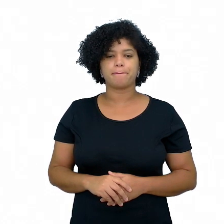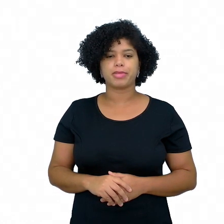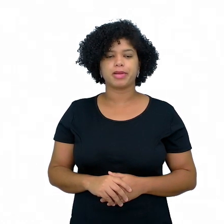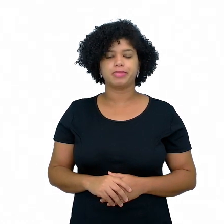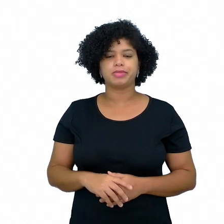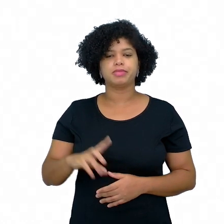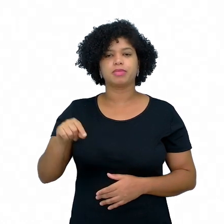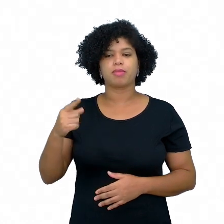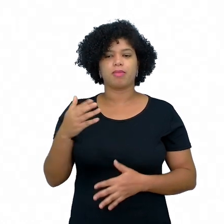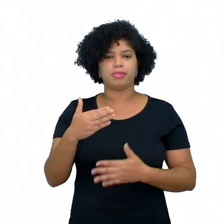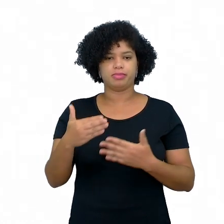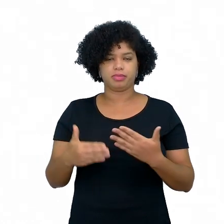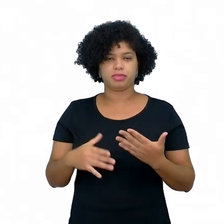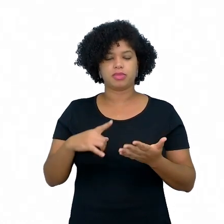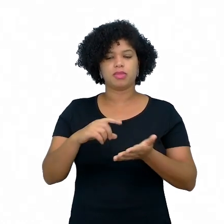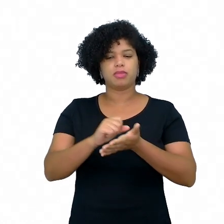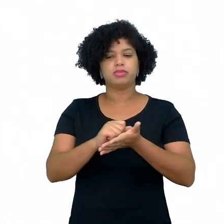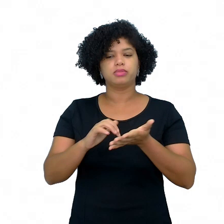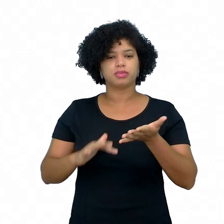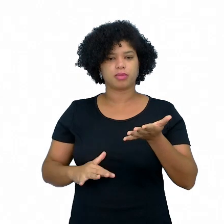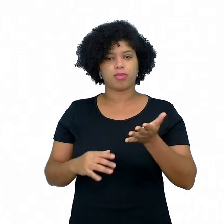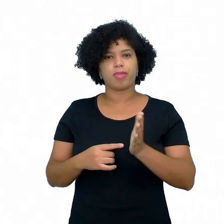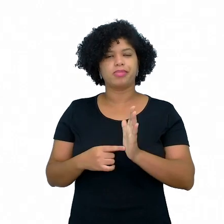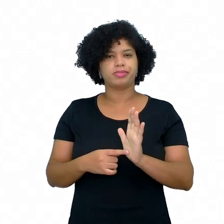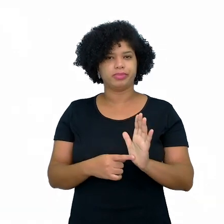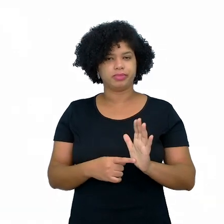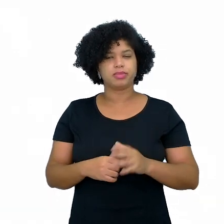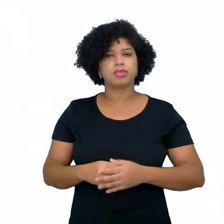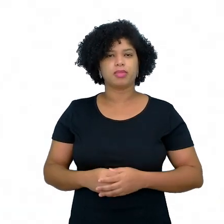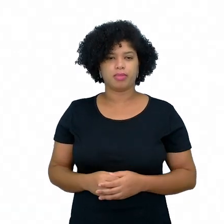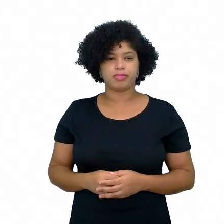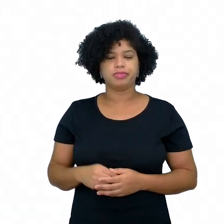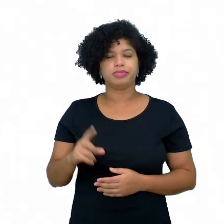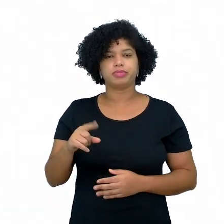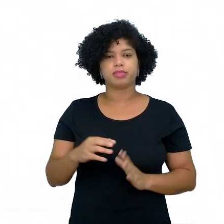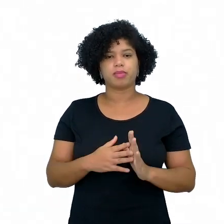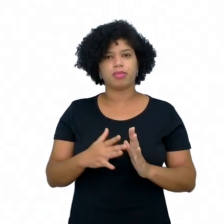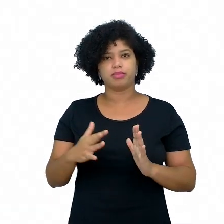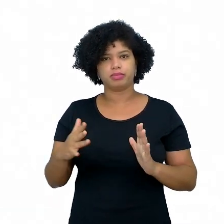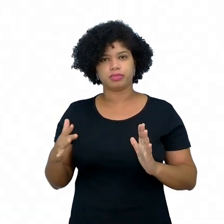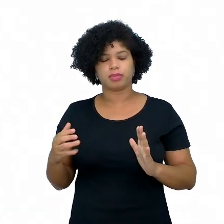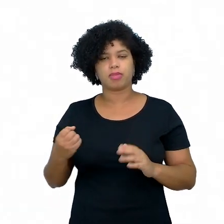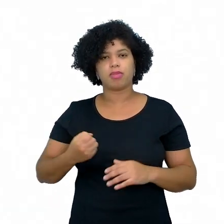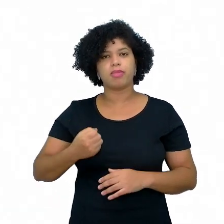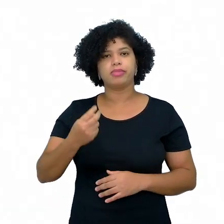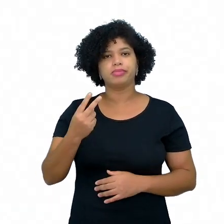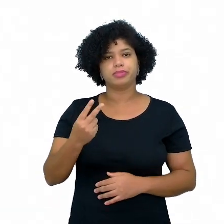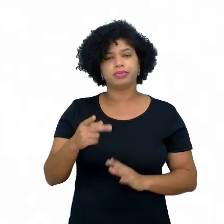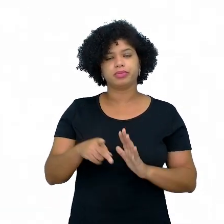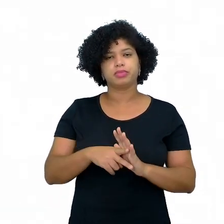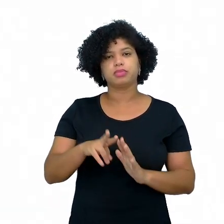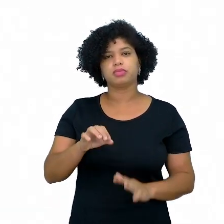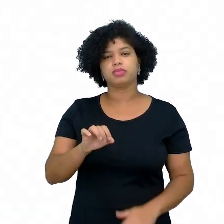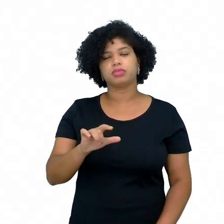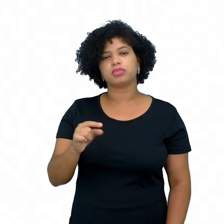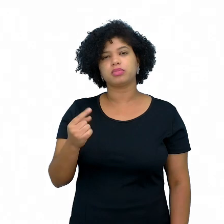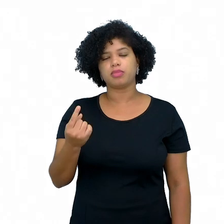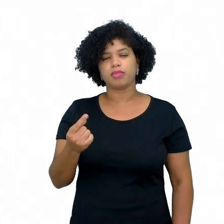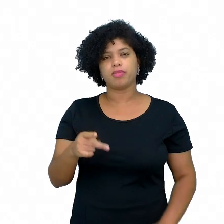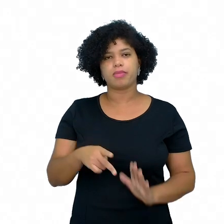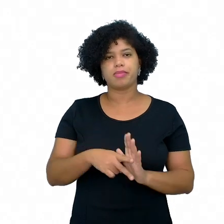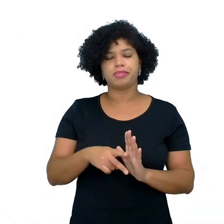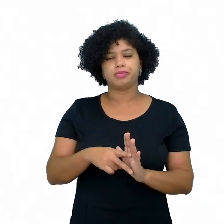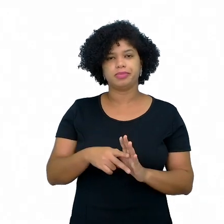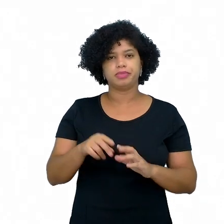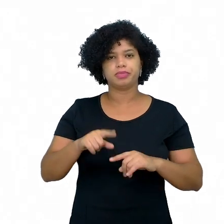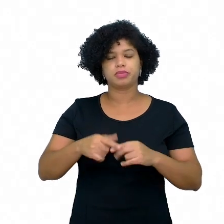Na próxima atividade, né, que é a sequência 2 do volume 1 do material Aprender